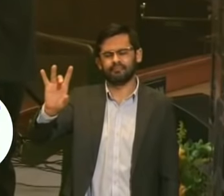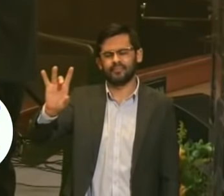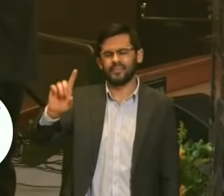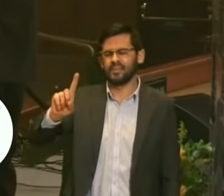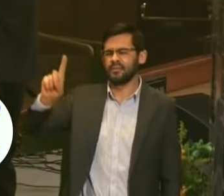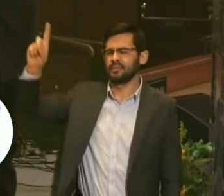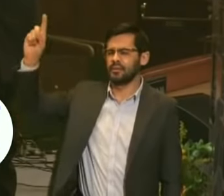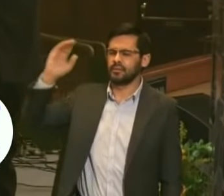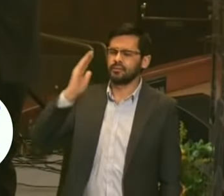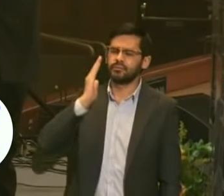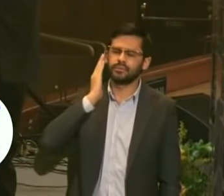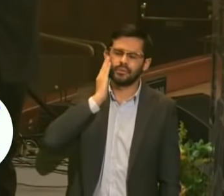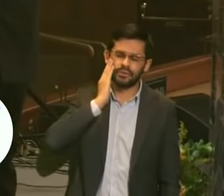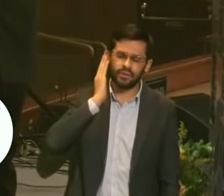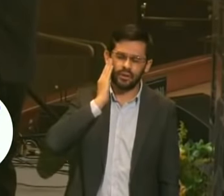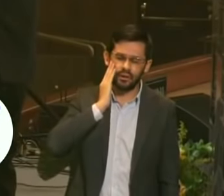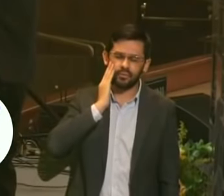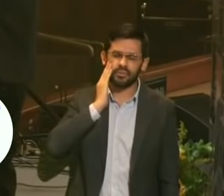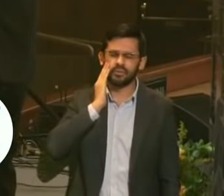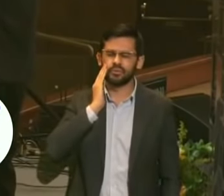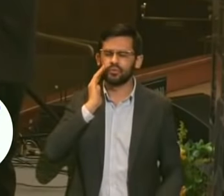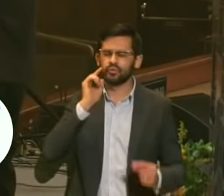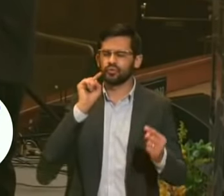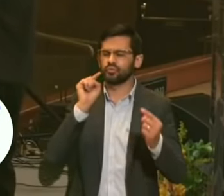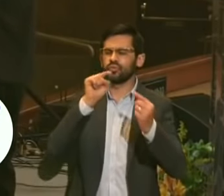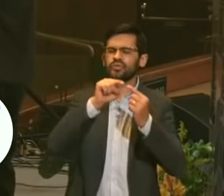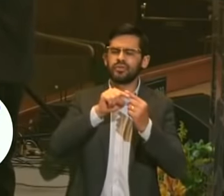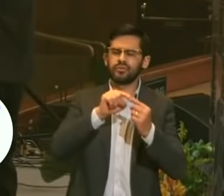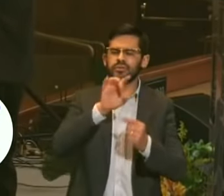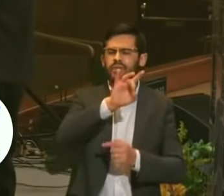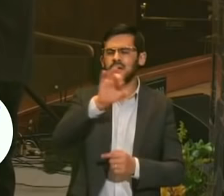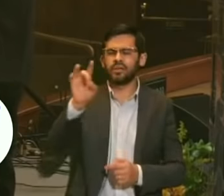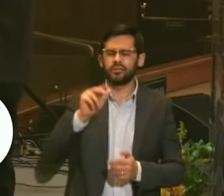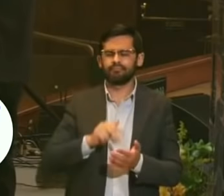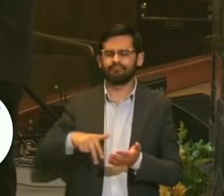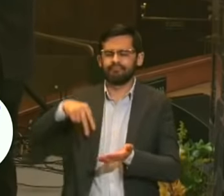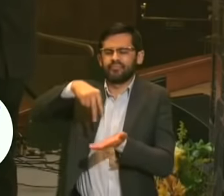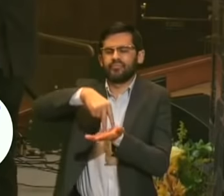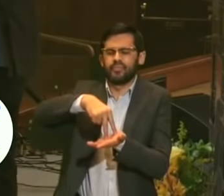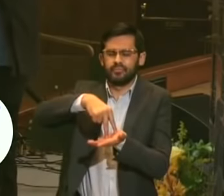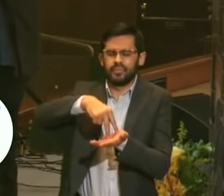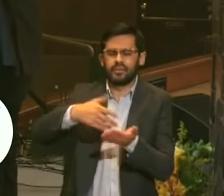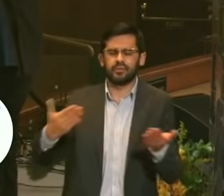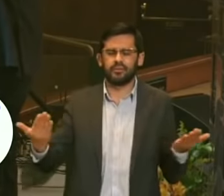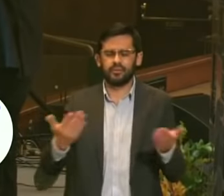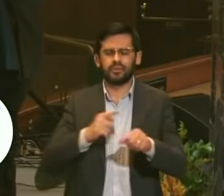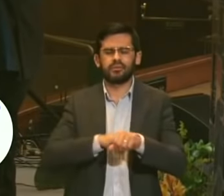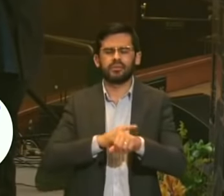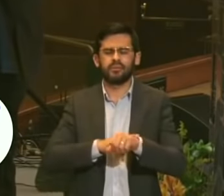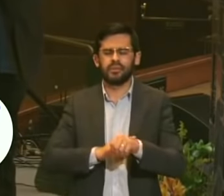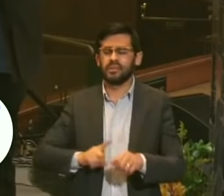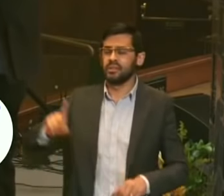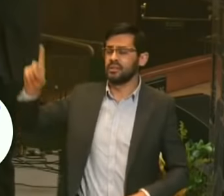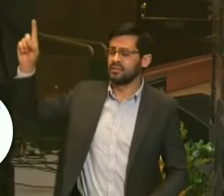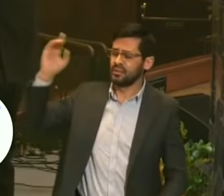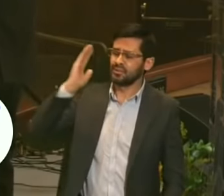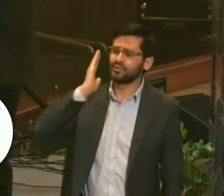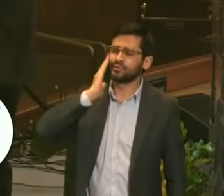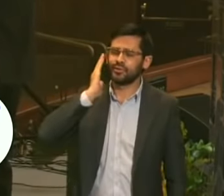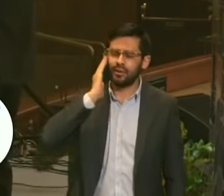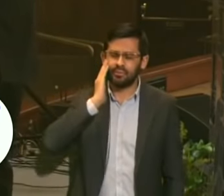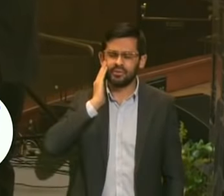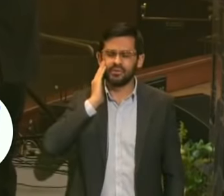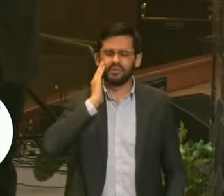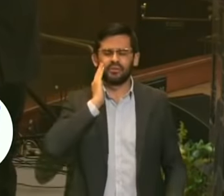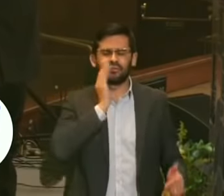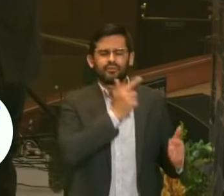Tu sabes as razões que os fizeram ficar de pé. e tu sabes as lutas que